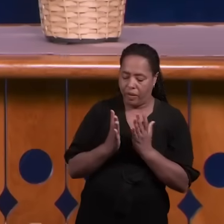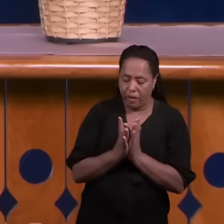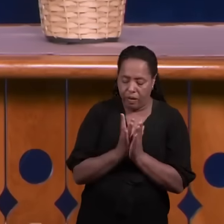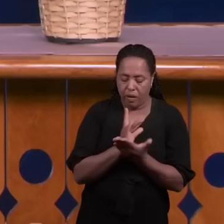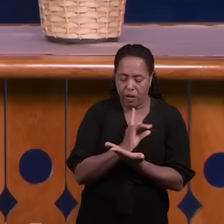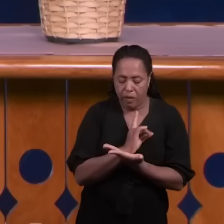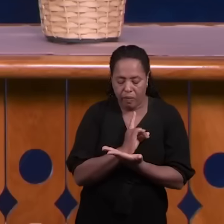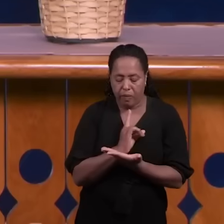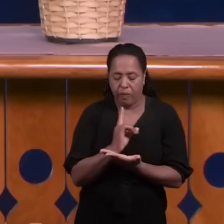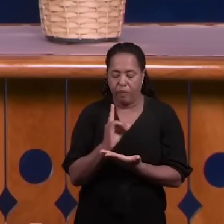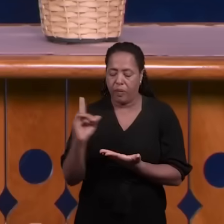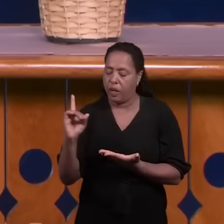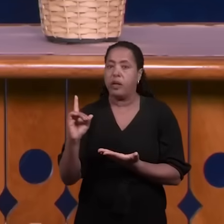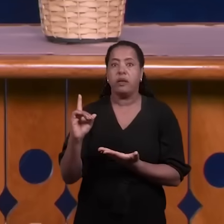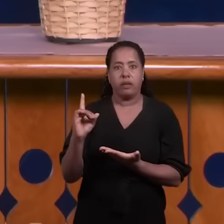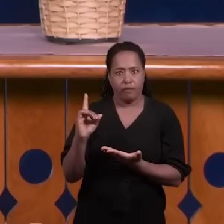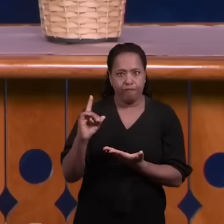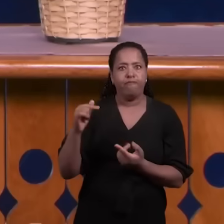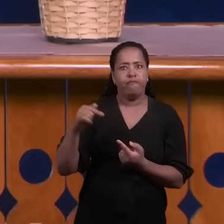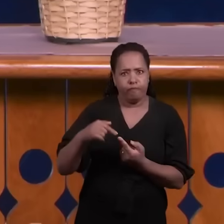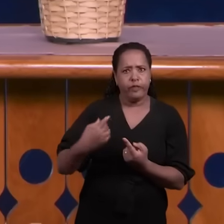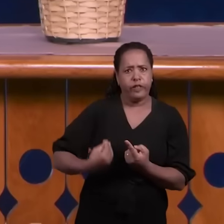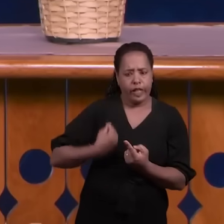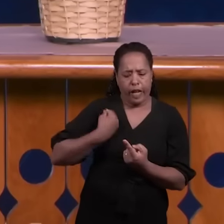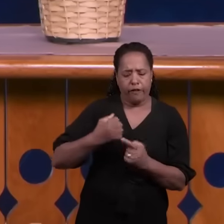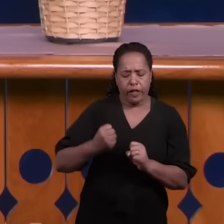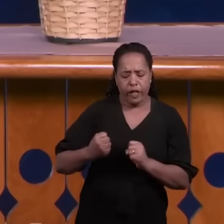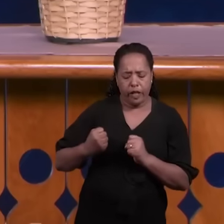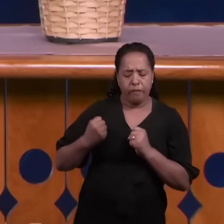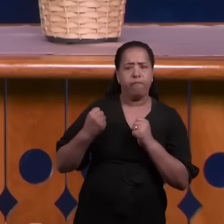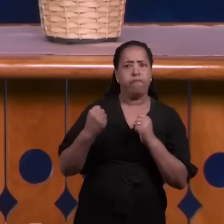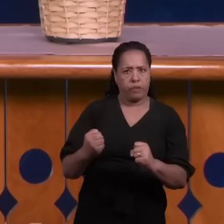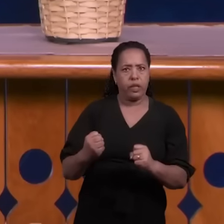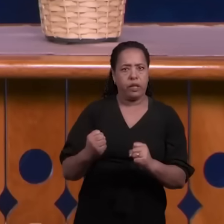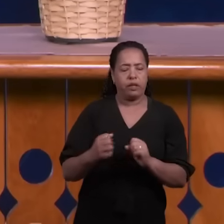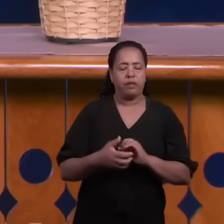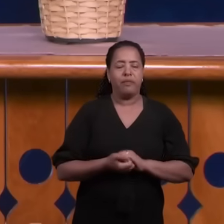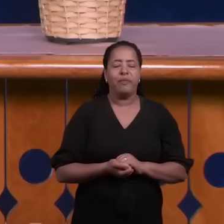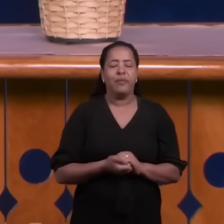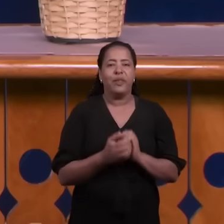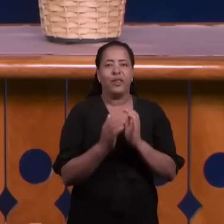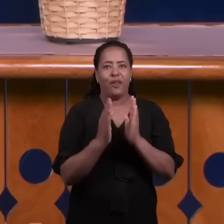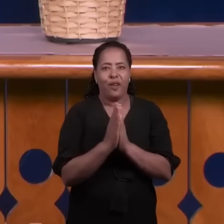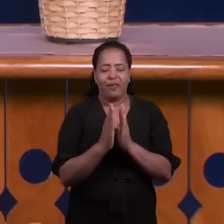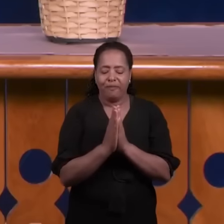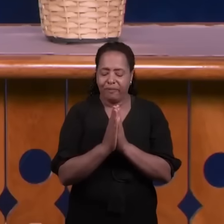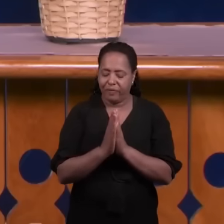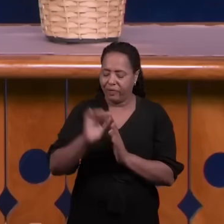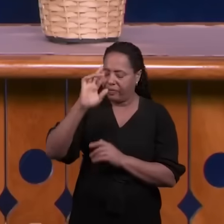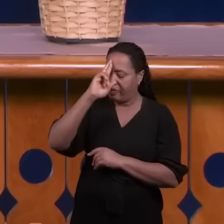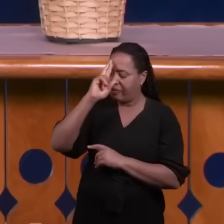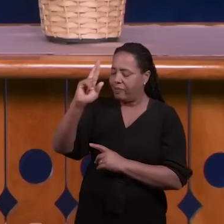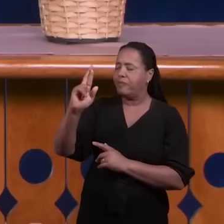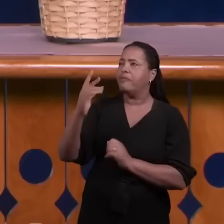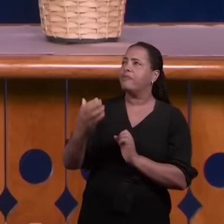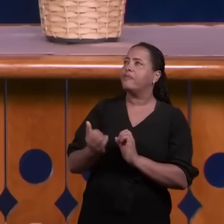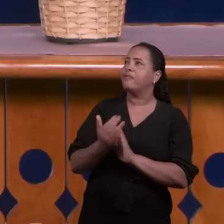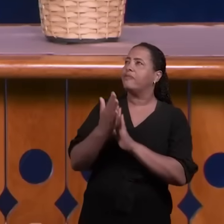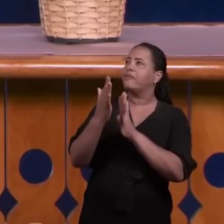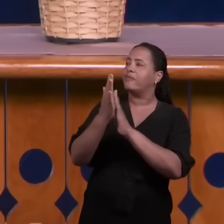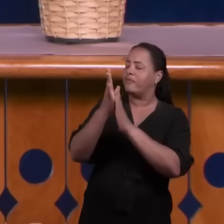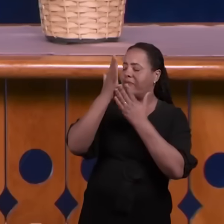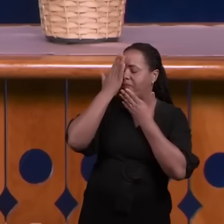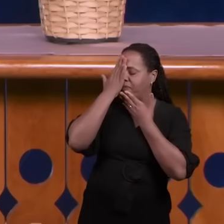do Senhor, a palavra de Deus, que é viva e eficaz. Vamos orar agradecendo a Deus. Te louvamos,